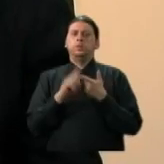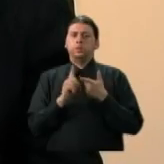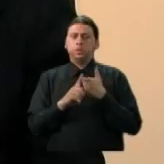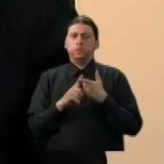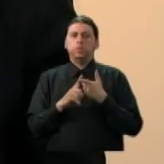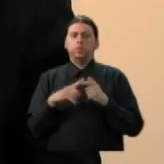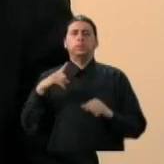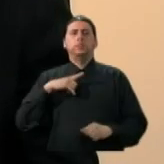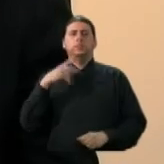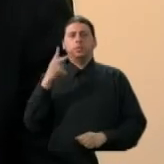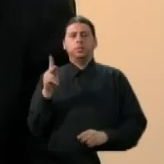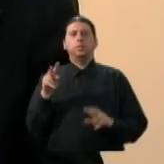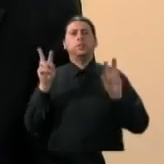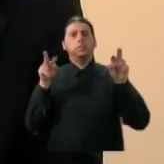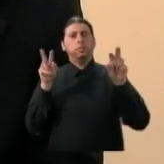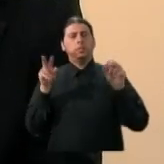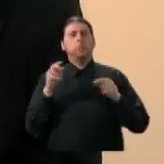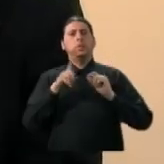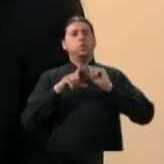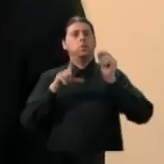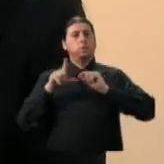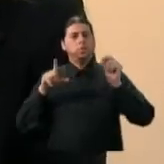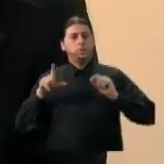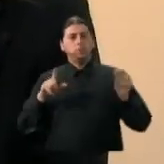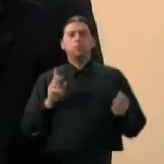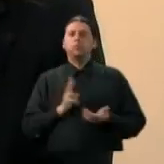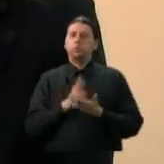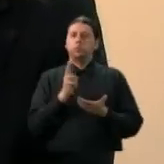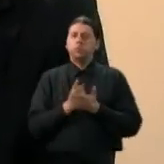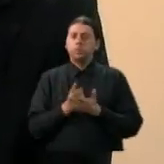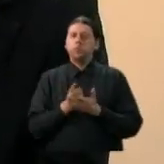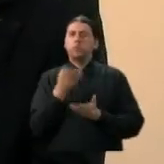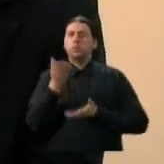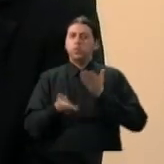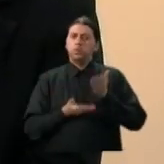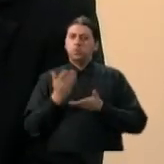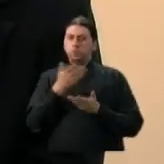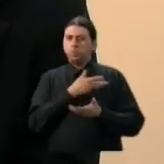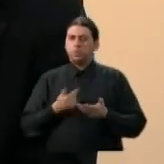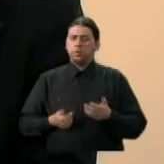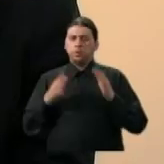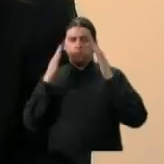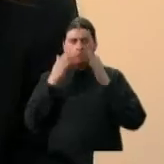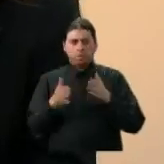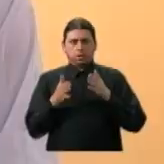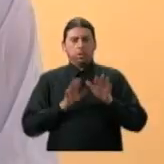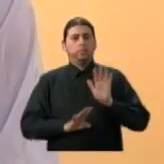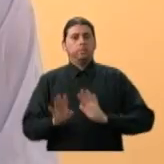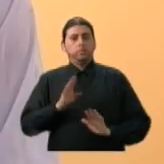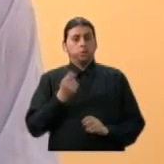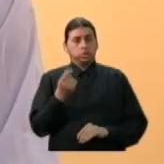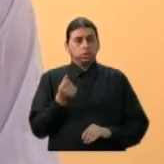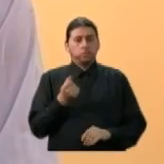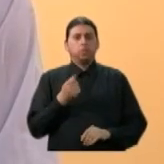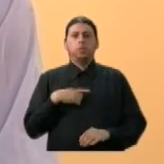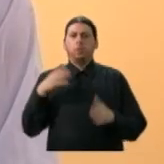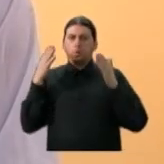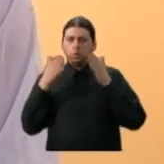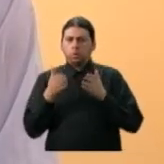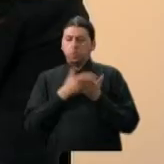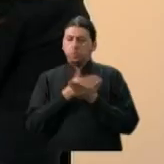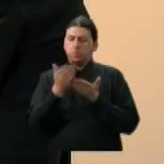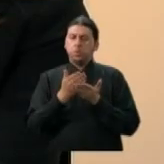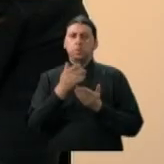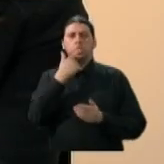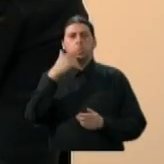questão de logística, e sempre o serviço público ele vai focar na questão econômica, se focou inicialmente nas